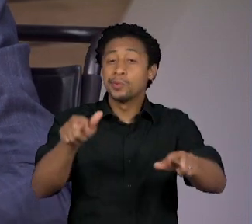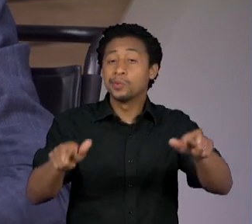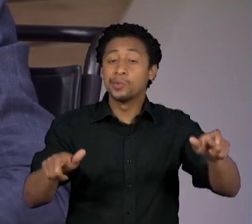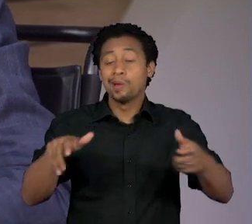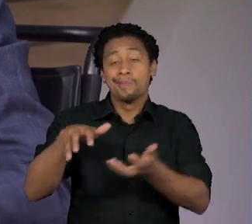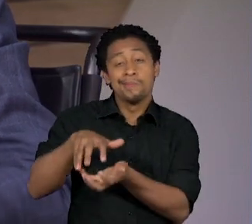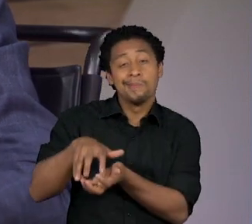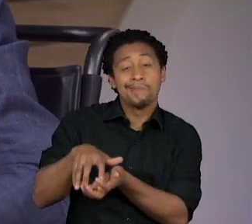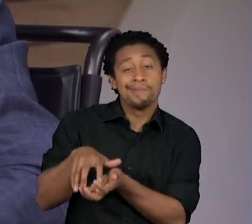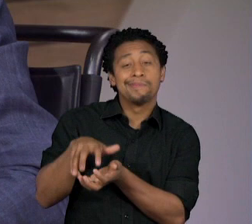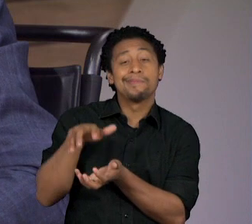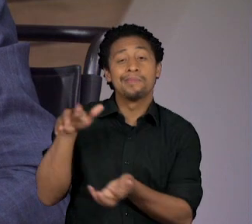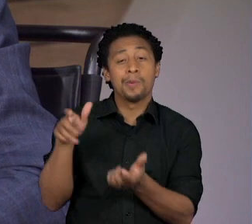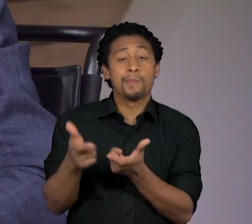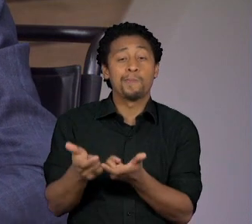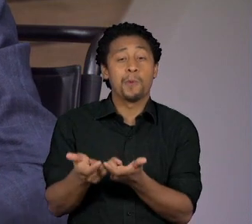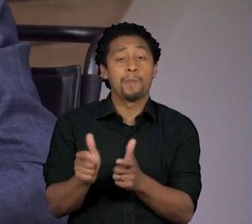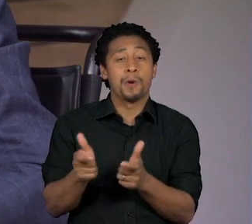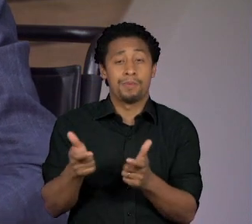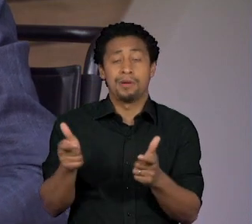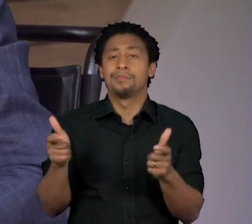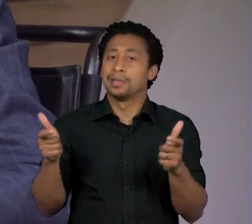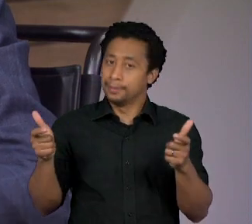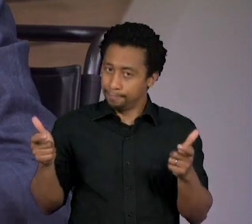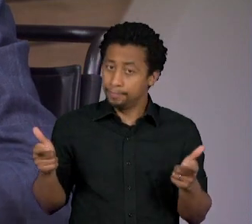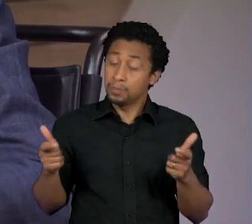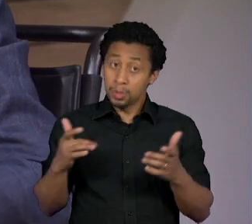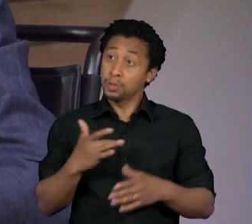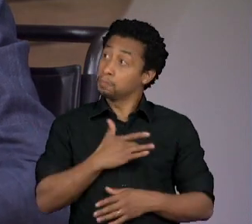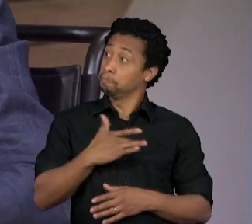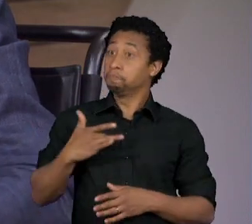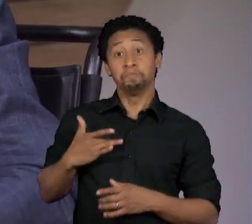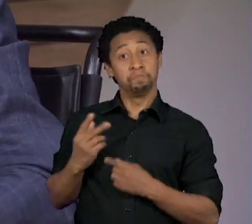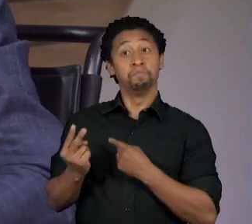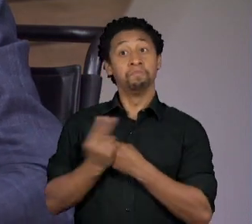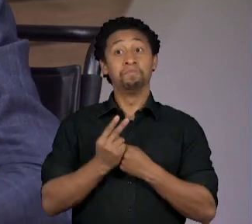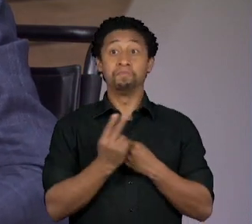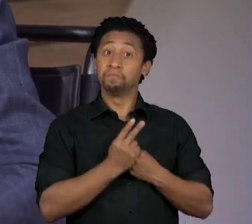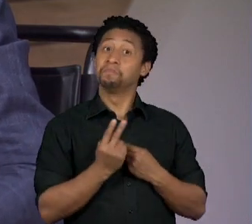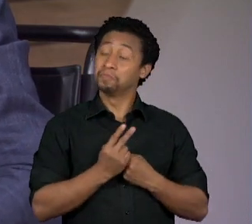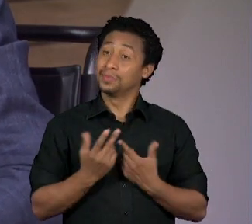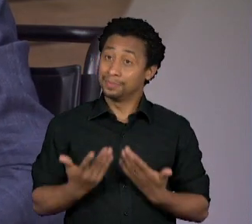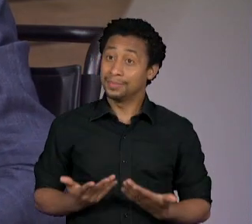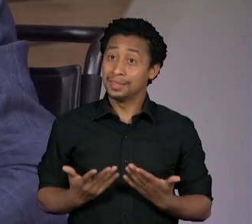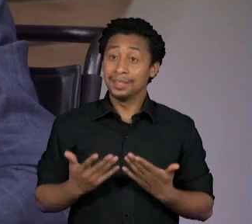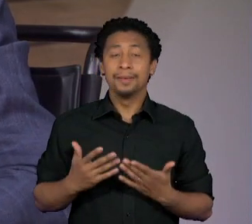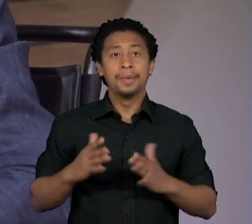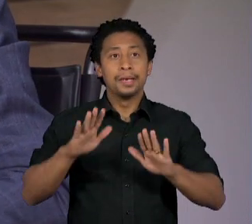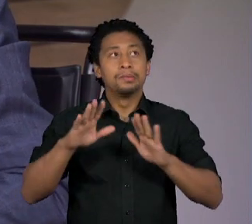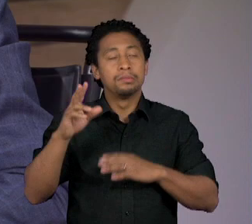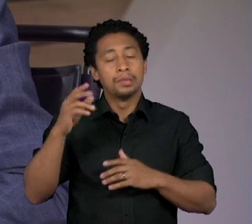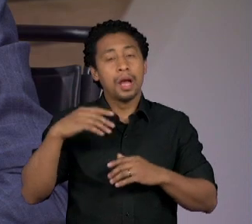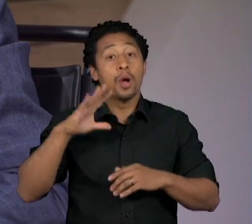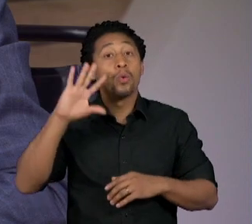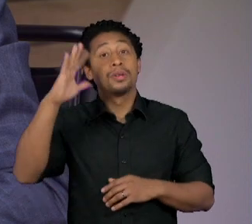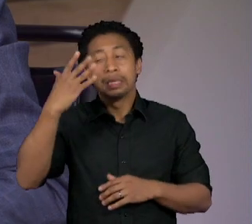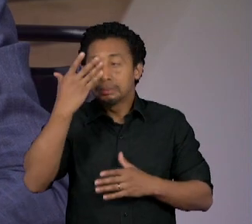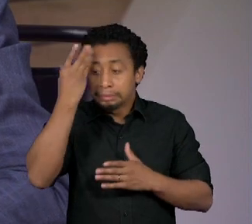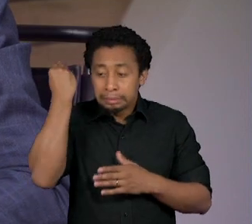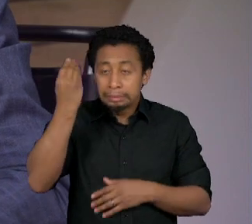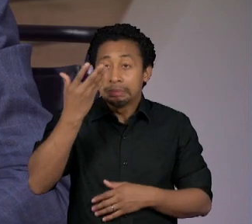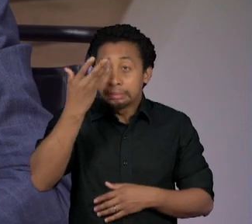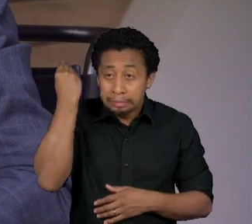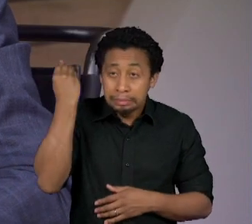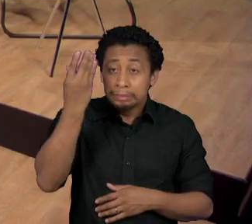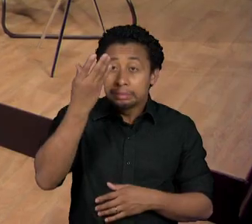cada vez mais as pessoas estão envelhecendo de forma saudável e consigo traz a queixa de memória, né? Que pode